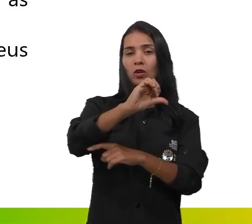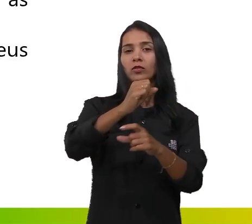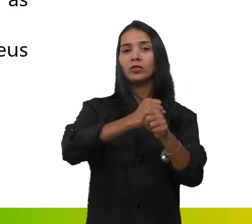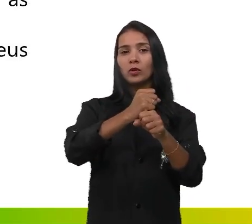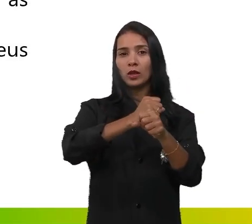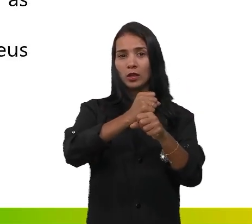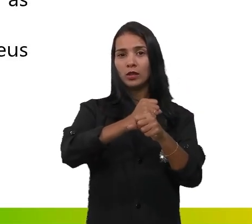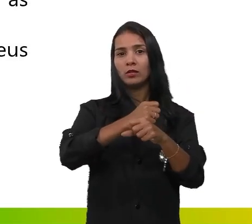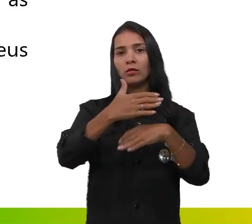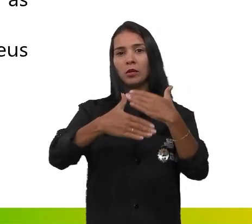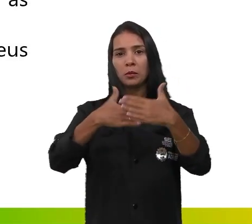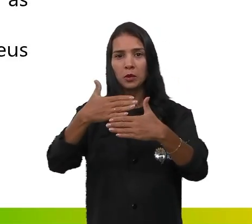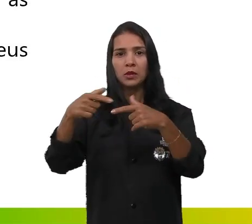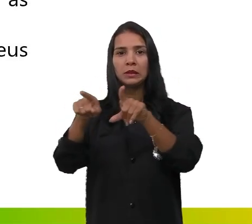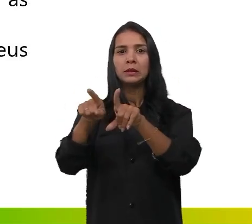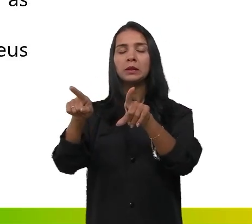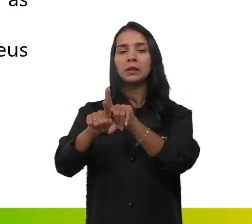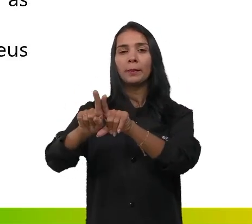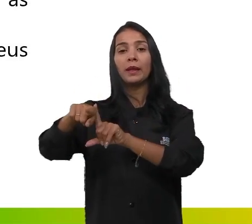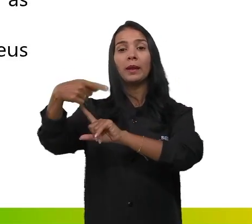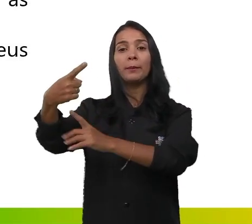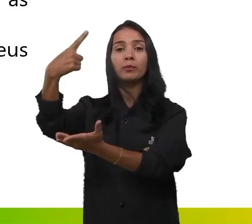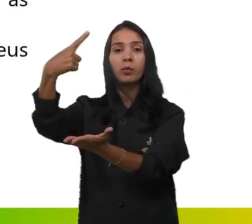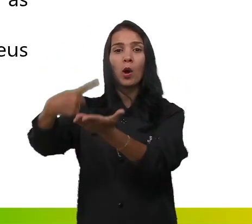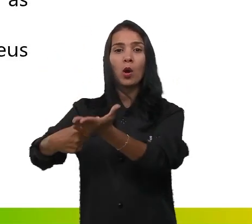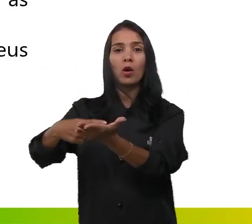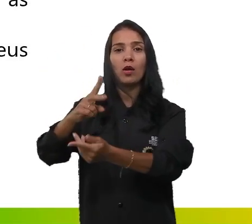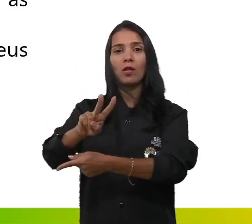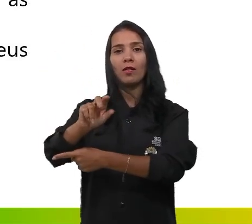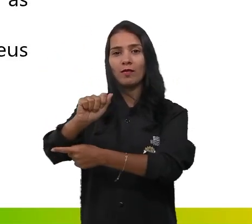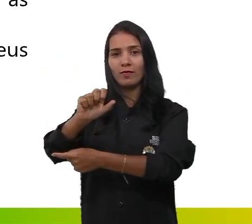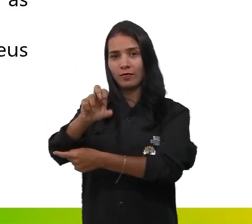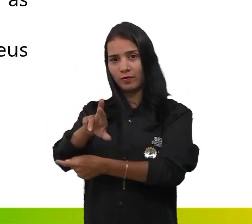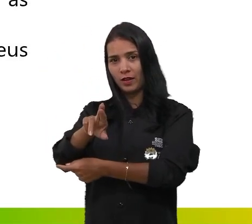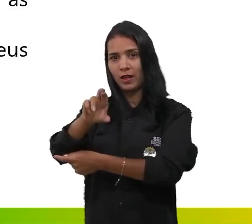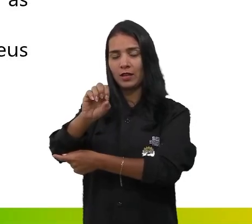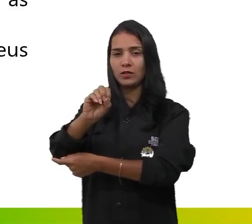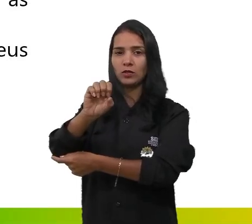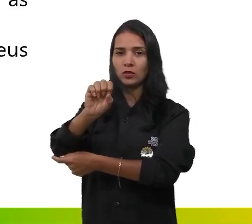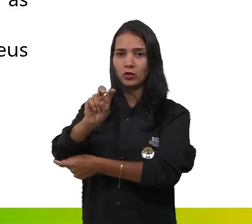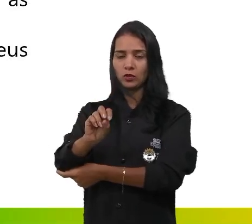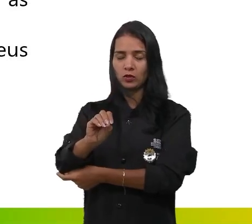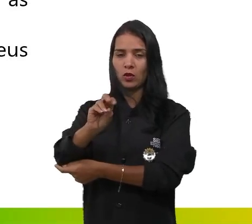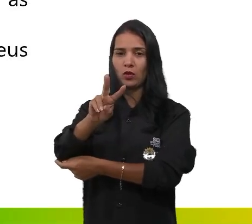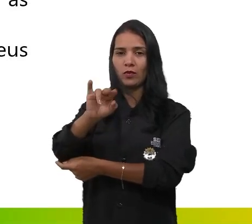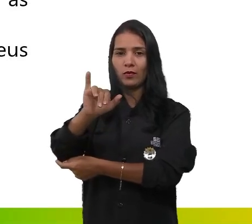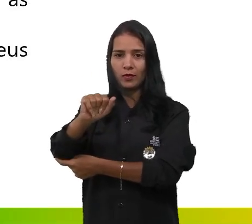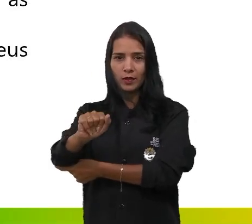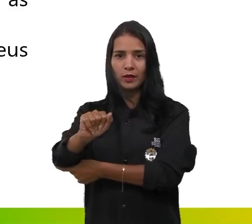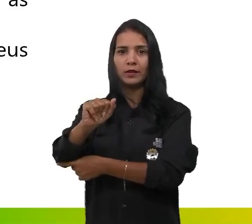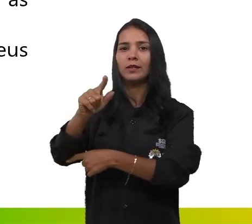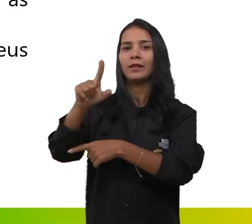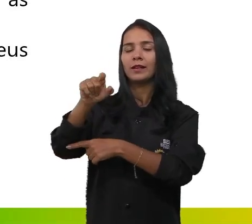de Varsóvia, lá em 1955. Uma das grandes características também desse período conhecido